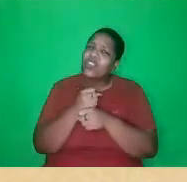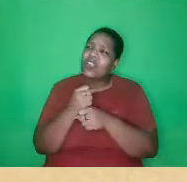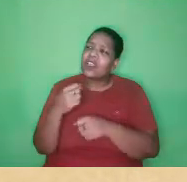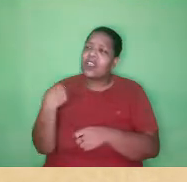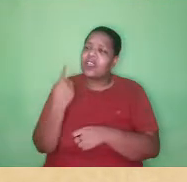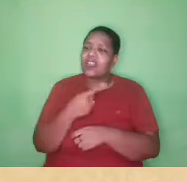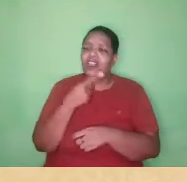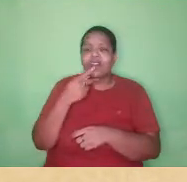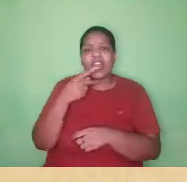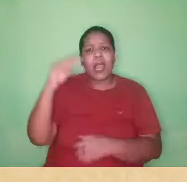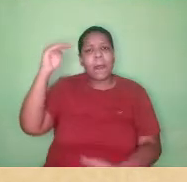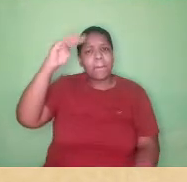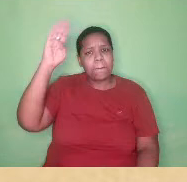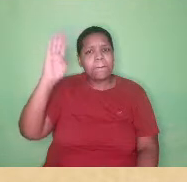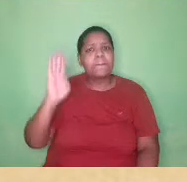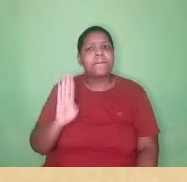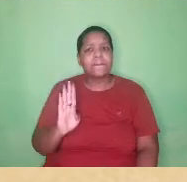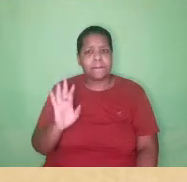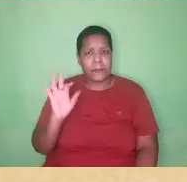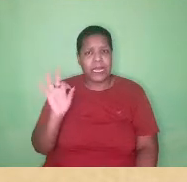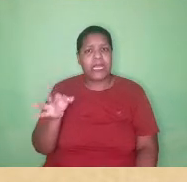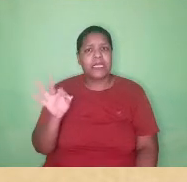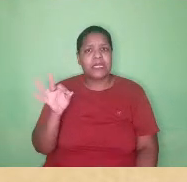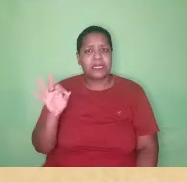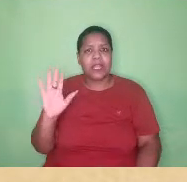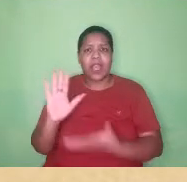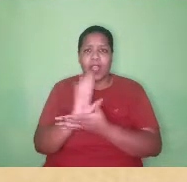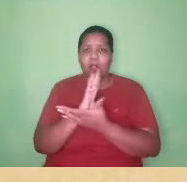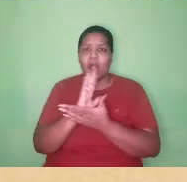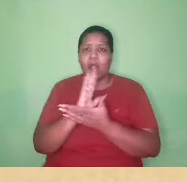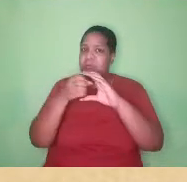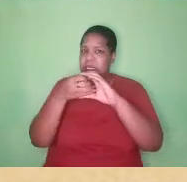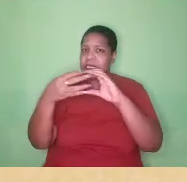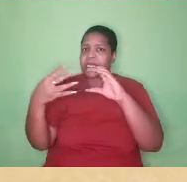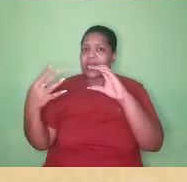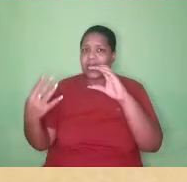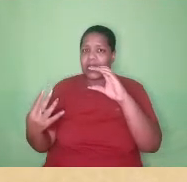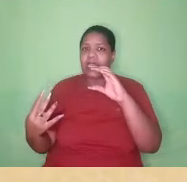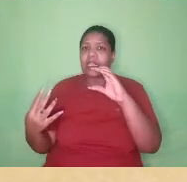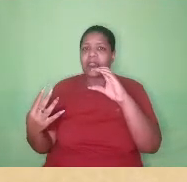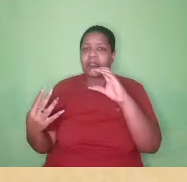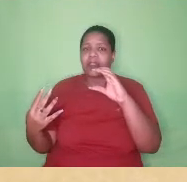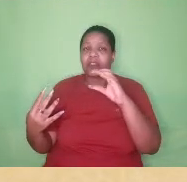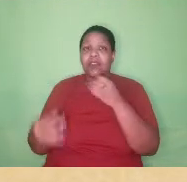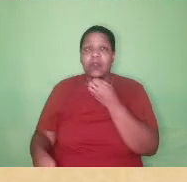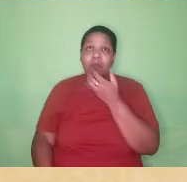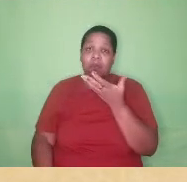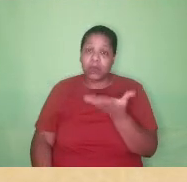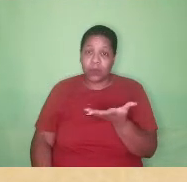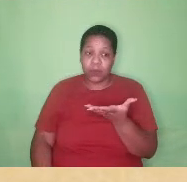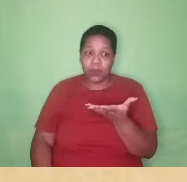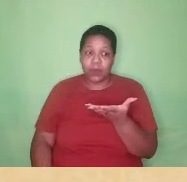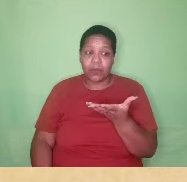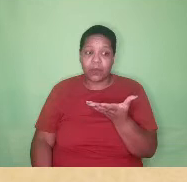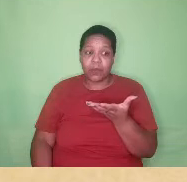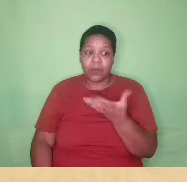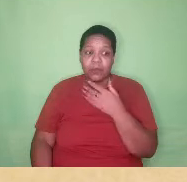Né? Algumas características. Né? Bom, o Brasil vive,